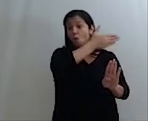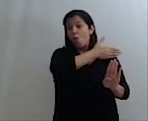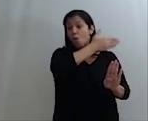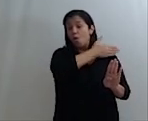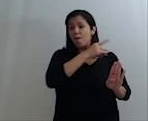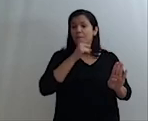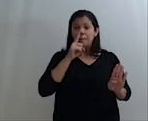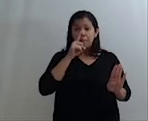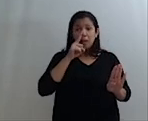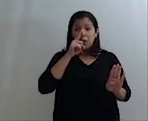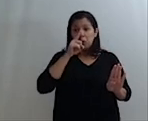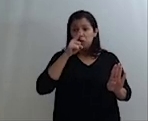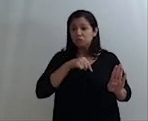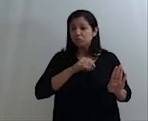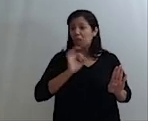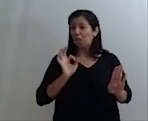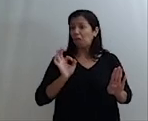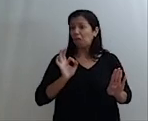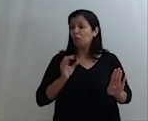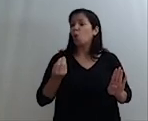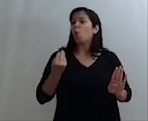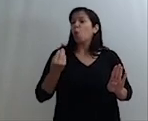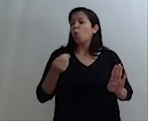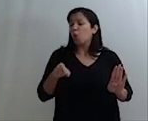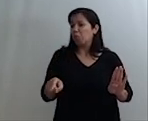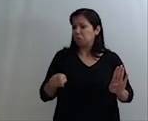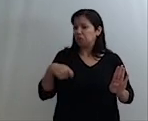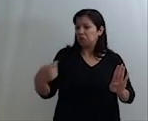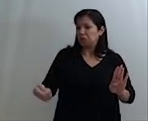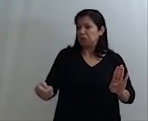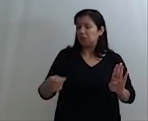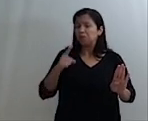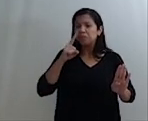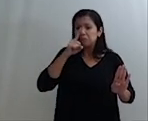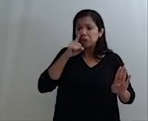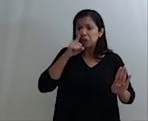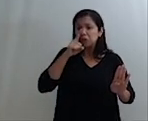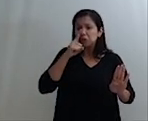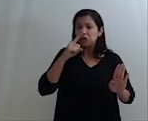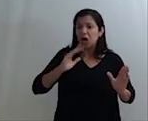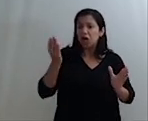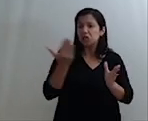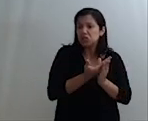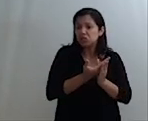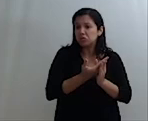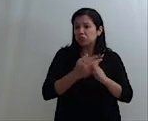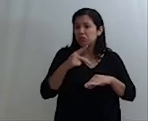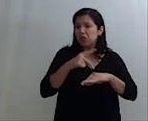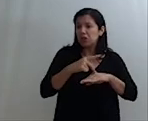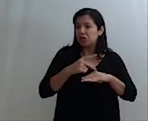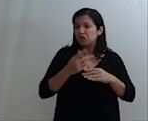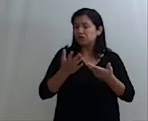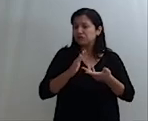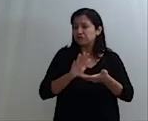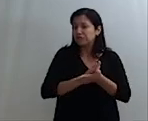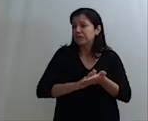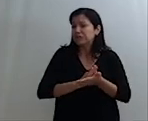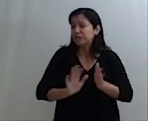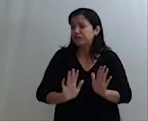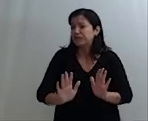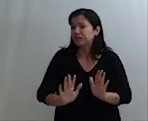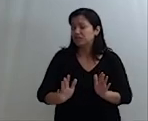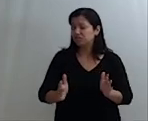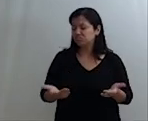indicação por qualquer fato por ação penal por por inquérito por qualquer coisa não existe